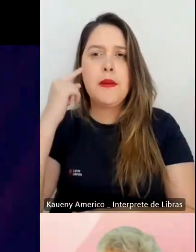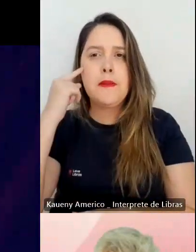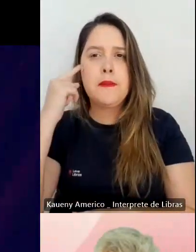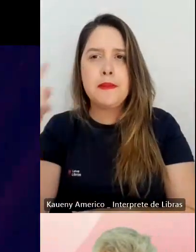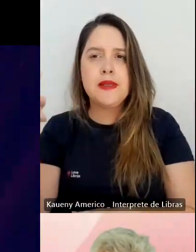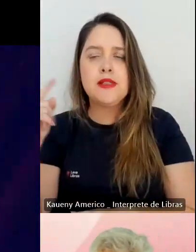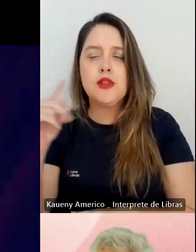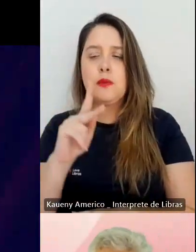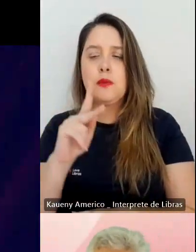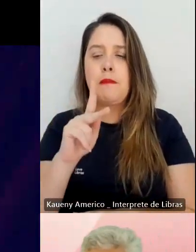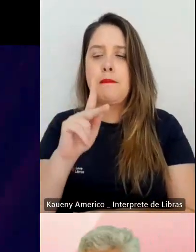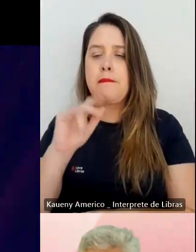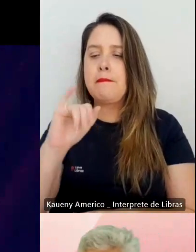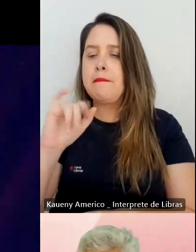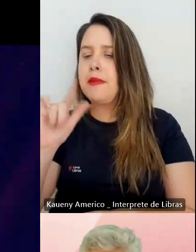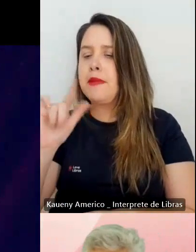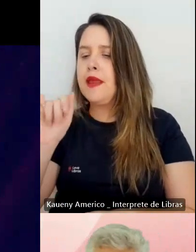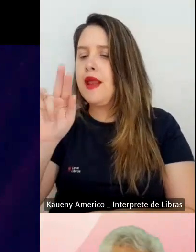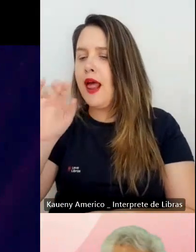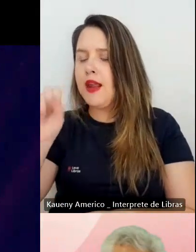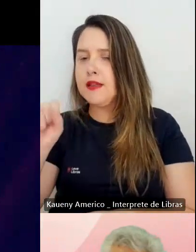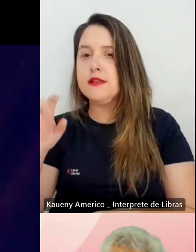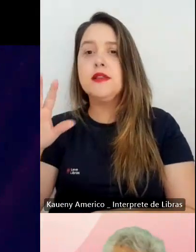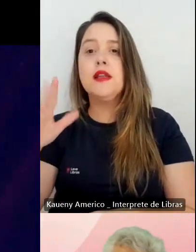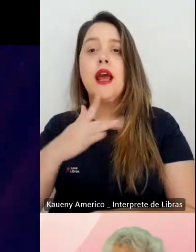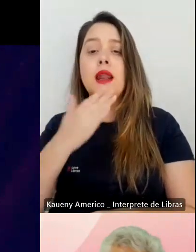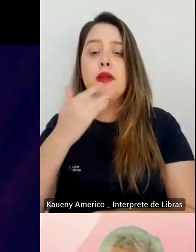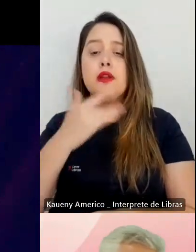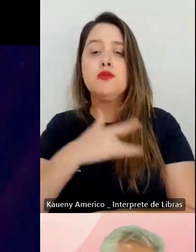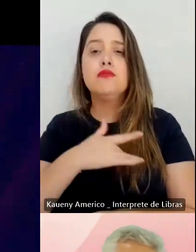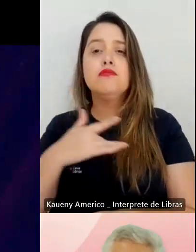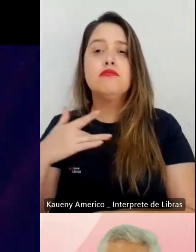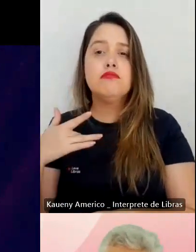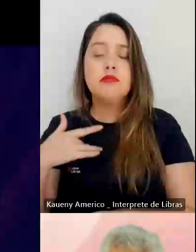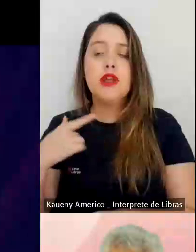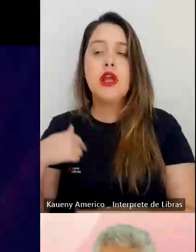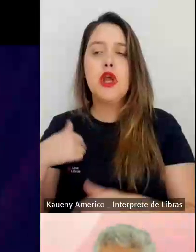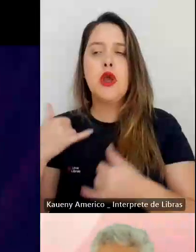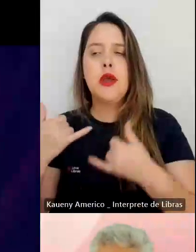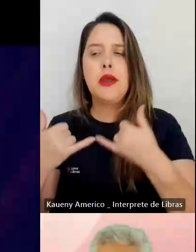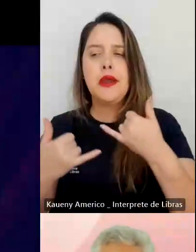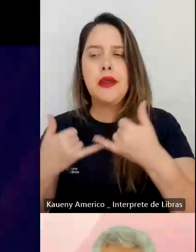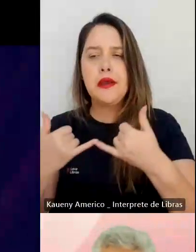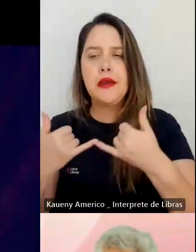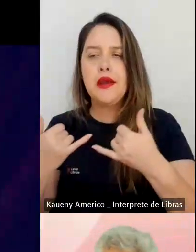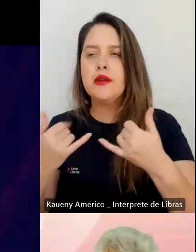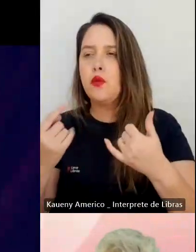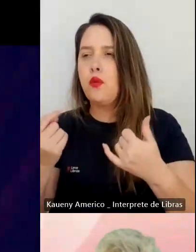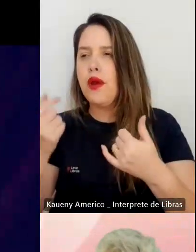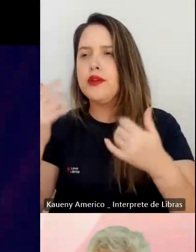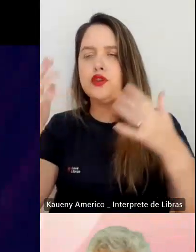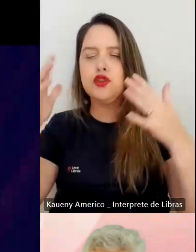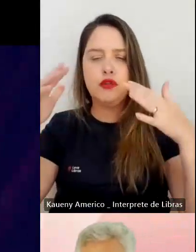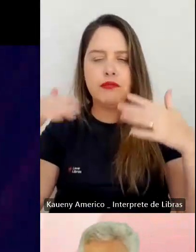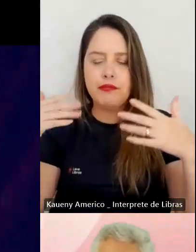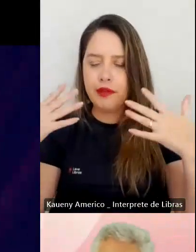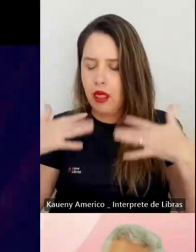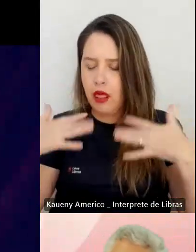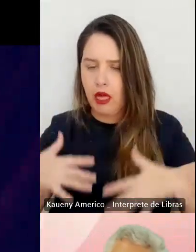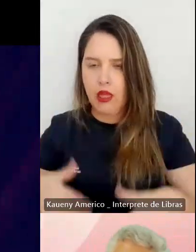temos alimentação saudável. Isso é uma coisa que eu brinco, é quase chover no molhado, eu acredito que todo mundo já ouviu,